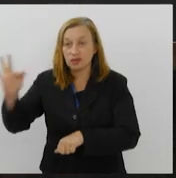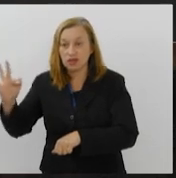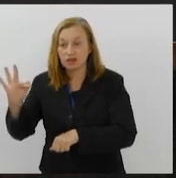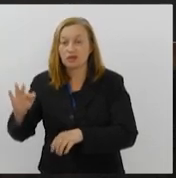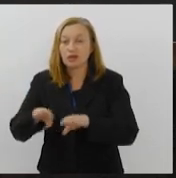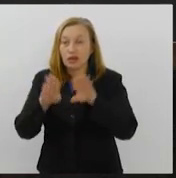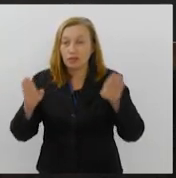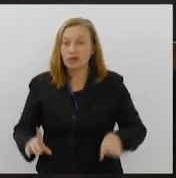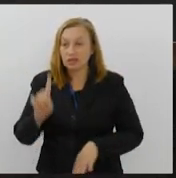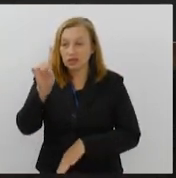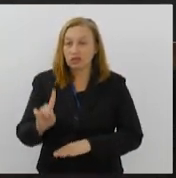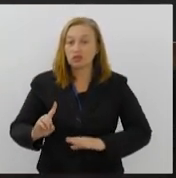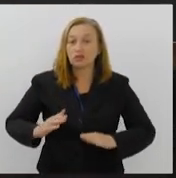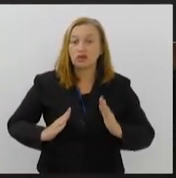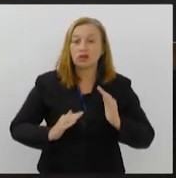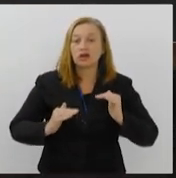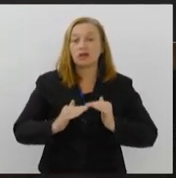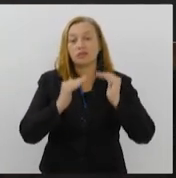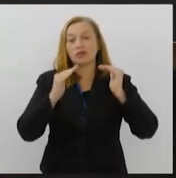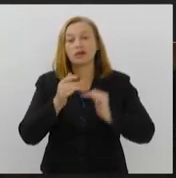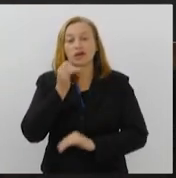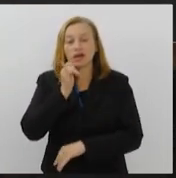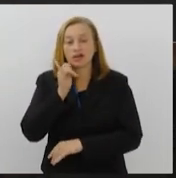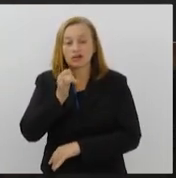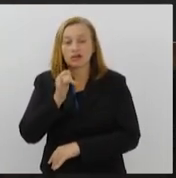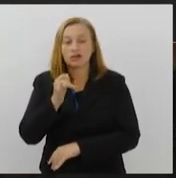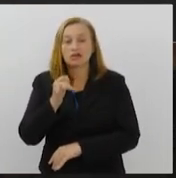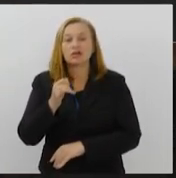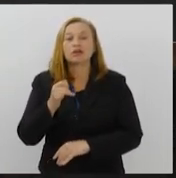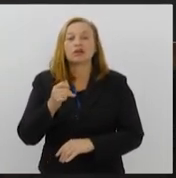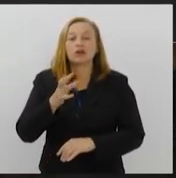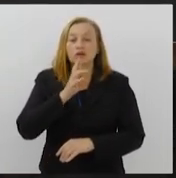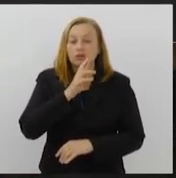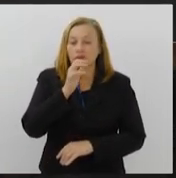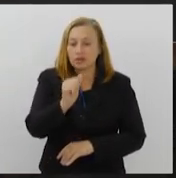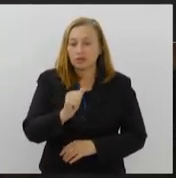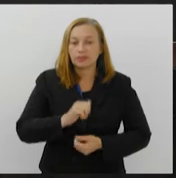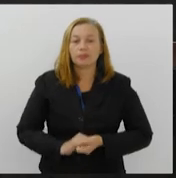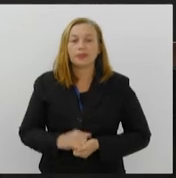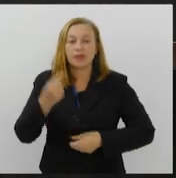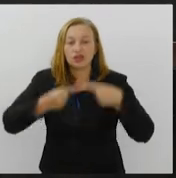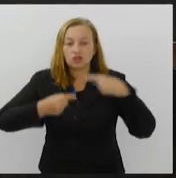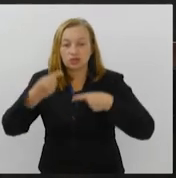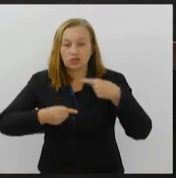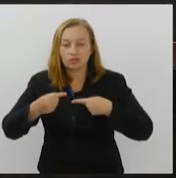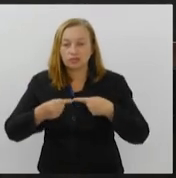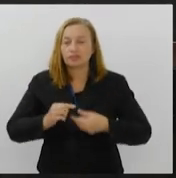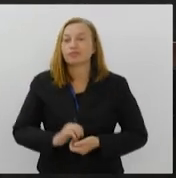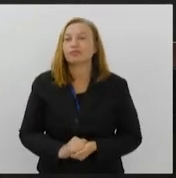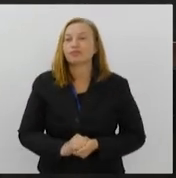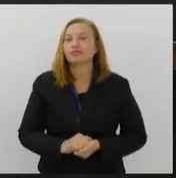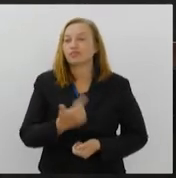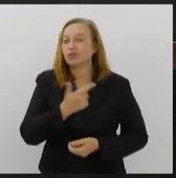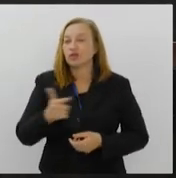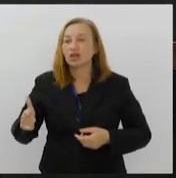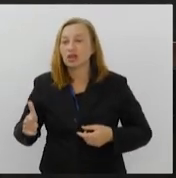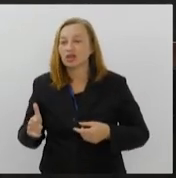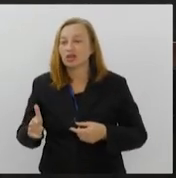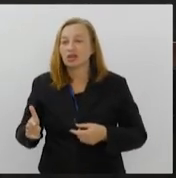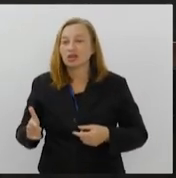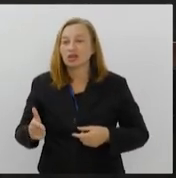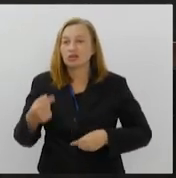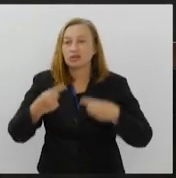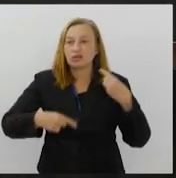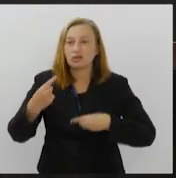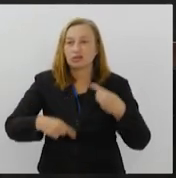mesa diretora favorável à relatoria do deputado Rodrigo Bacelar. Em discussão. Não havendo quem queira discutir,